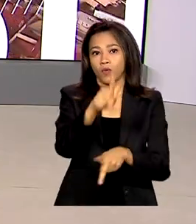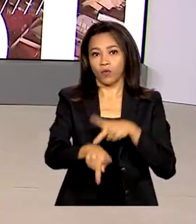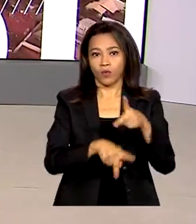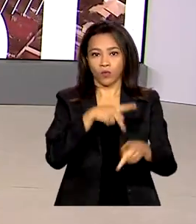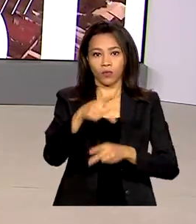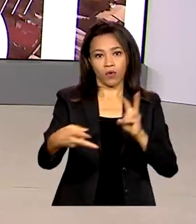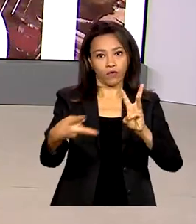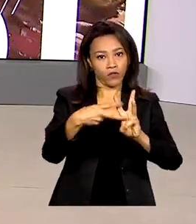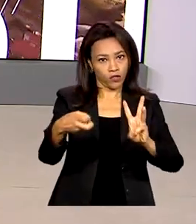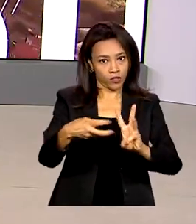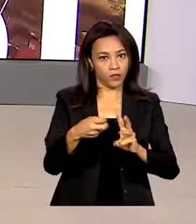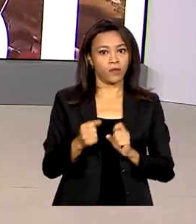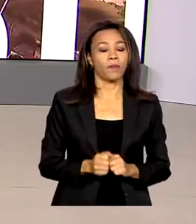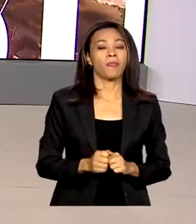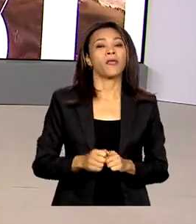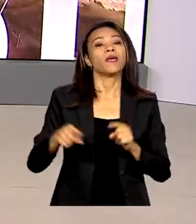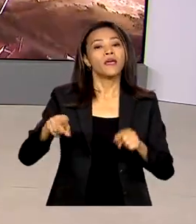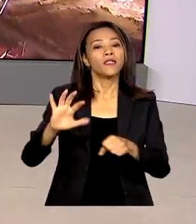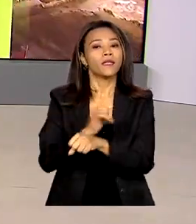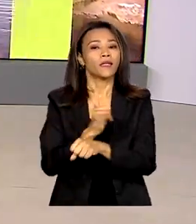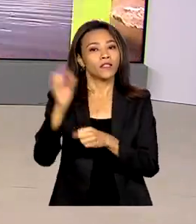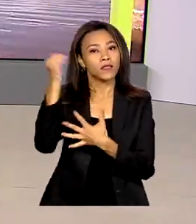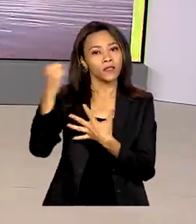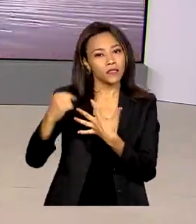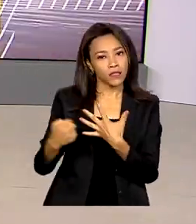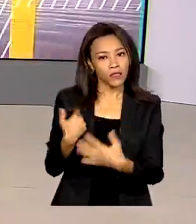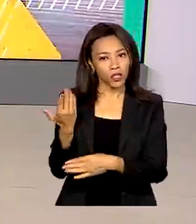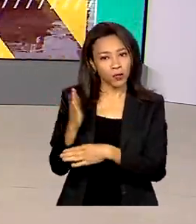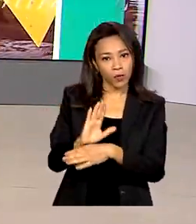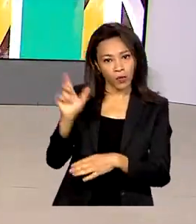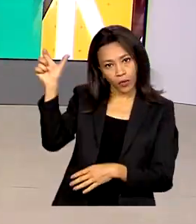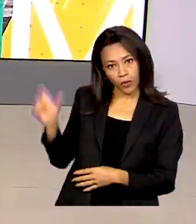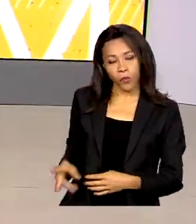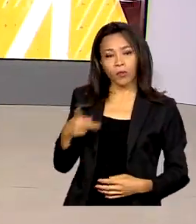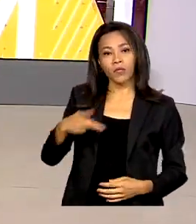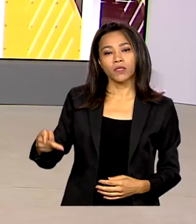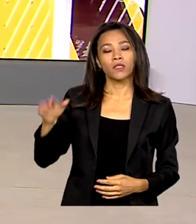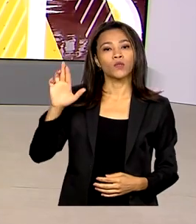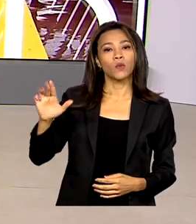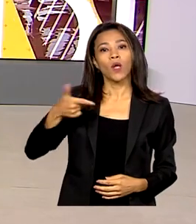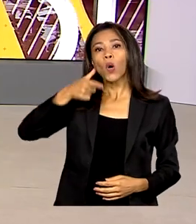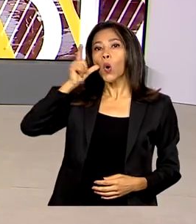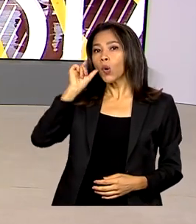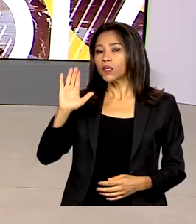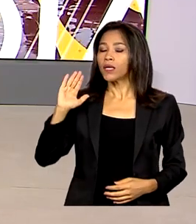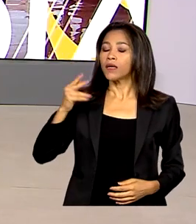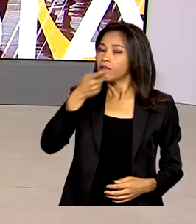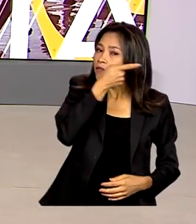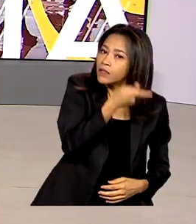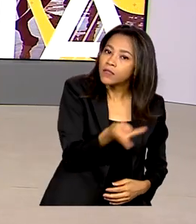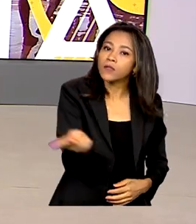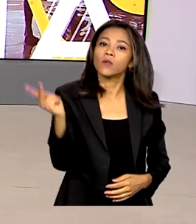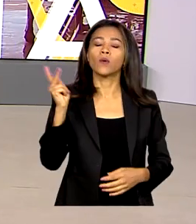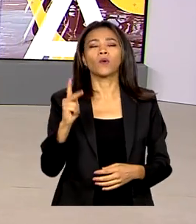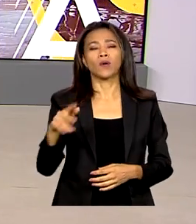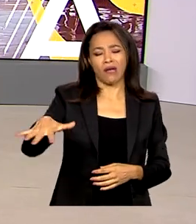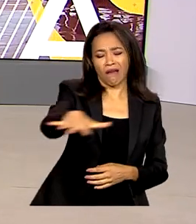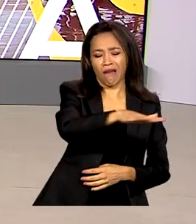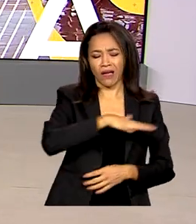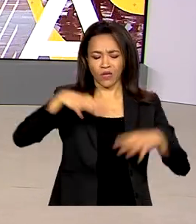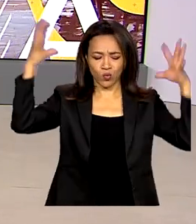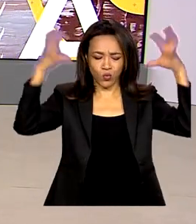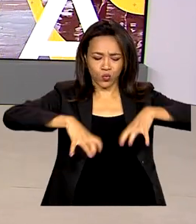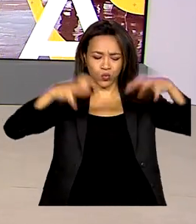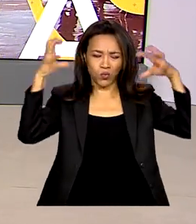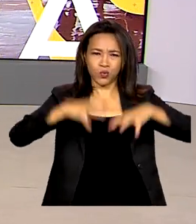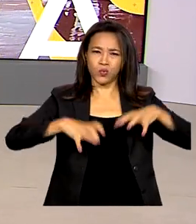Como parte das ações de apoio do governo federal, o presidente Lula visitou ontem áreas afetadas pelas chuvas no Maranhão. Ele sobrevoou a